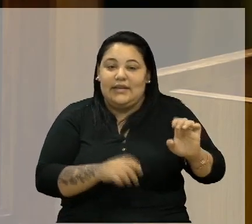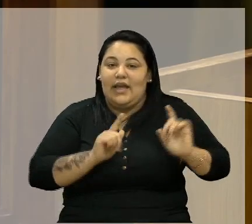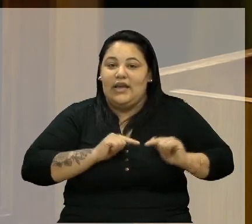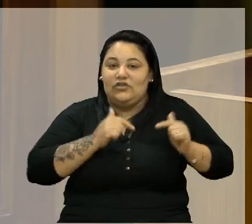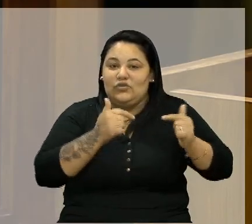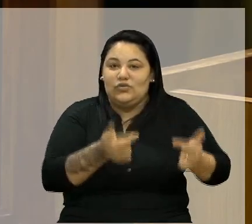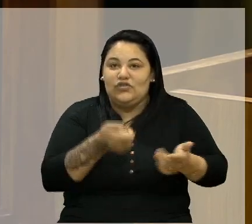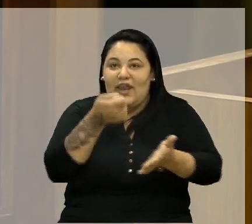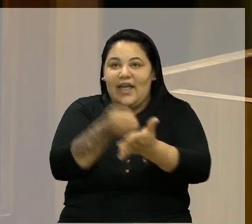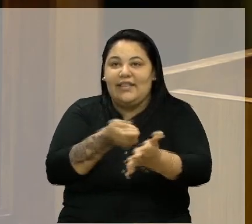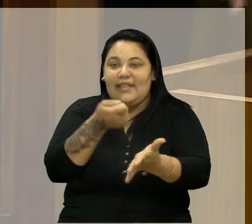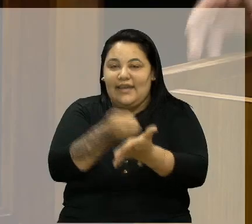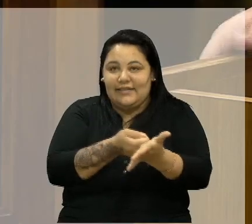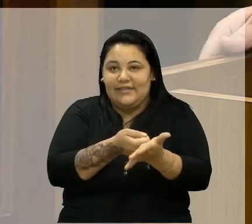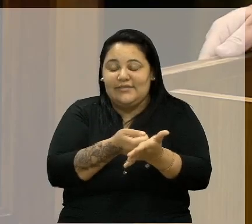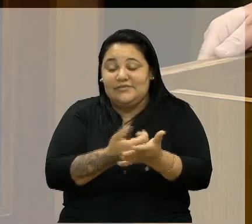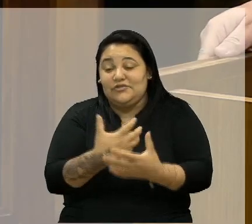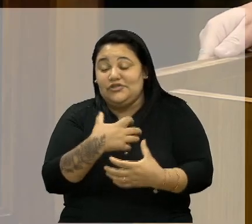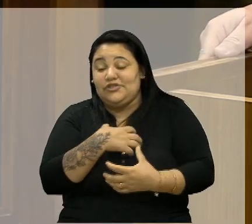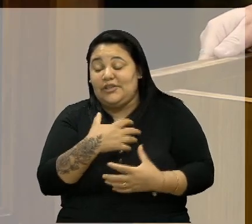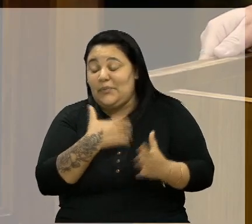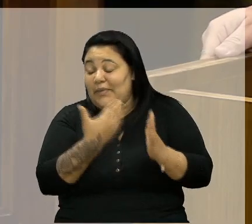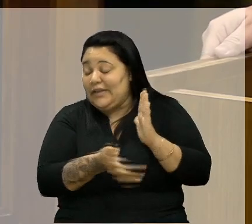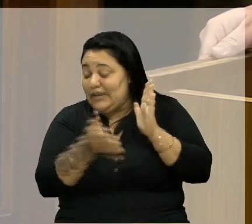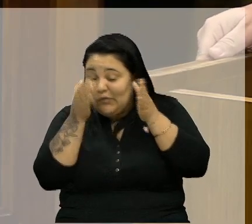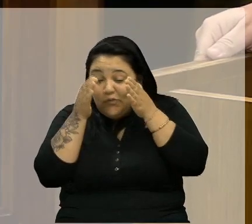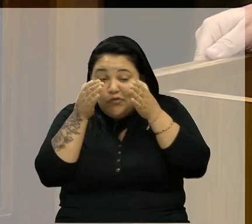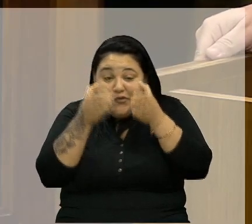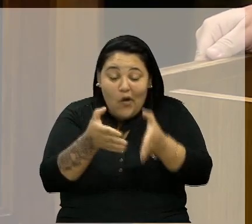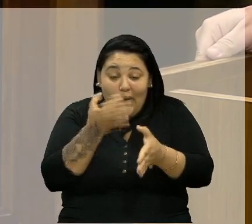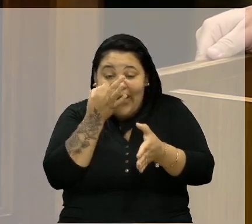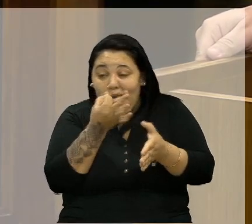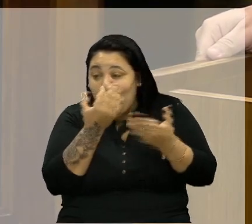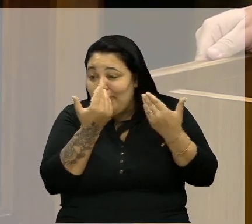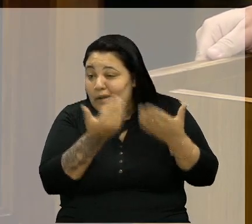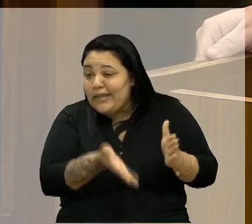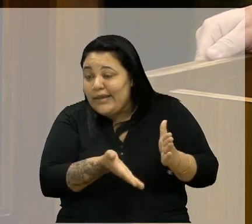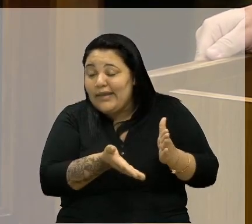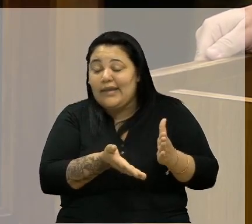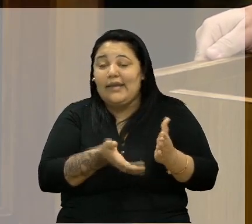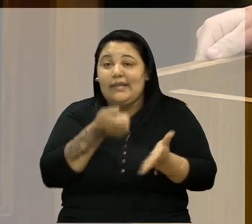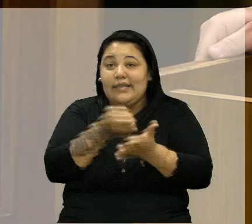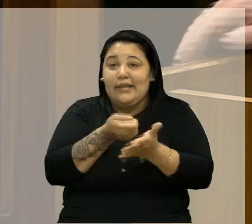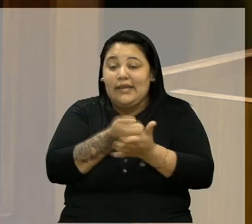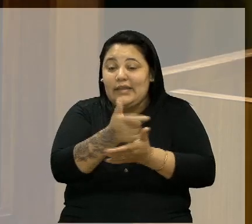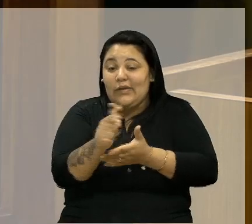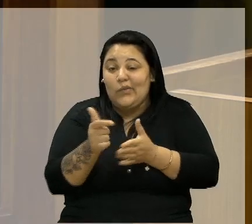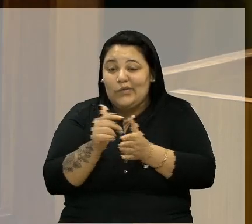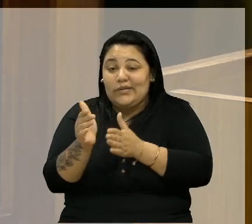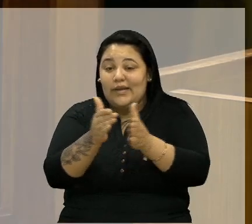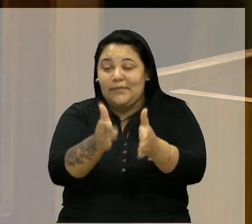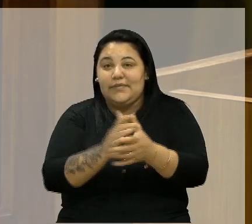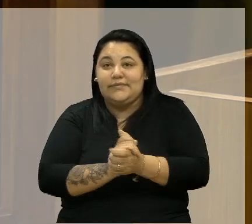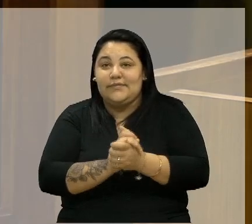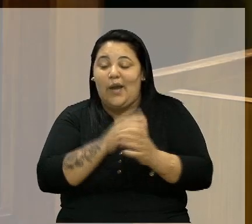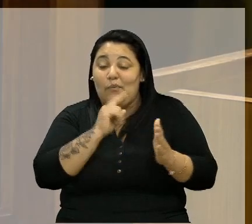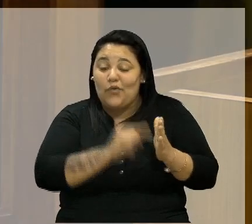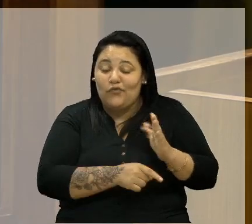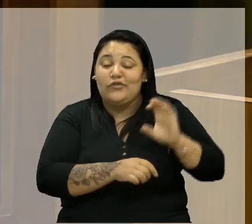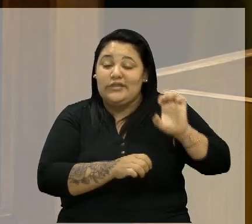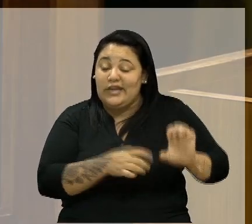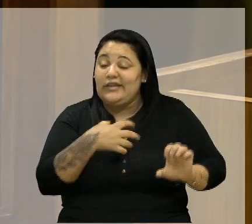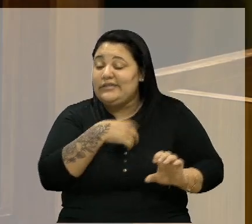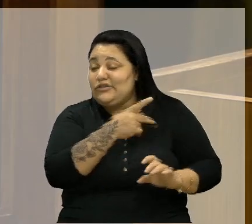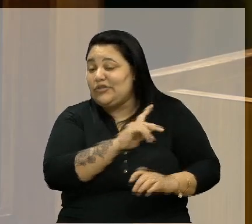de alguma forma, né, tirar a nossa concentração. De alguma forma, ela tenta outros caminhos. A extrema esquerda, ela consegue ser